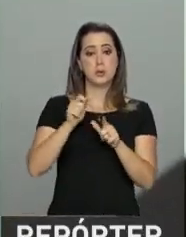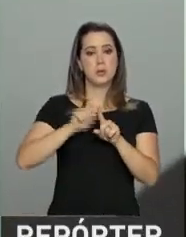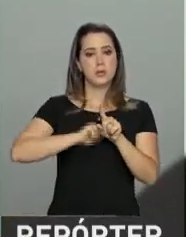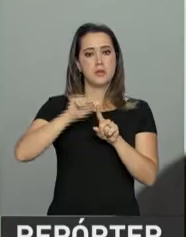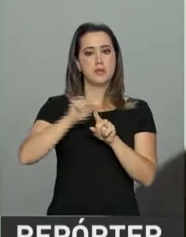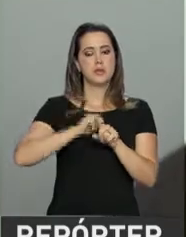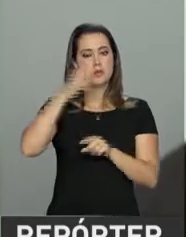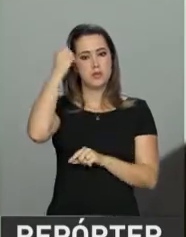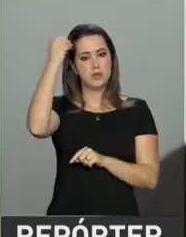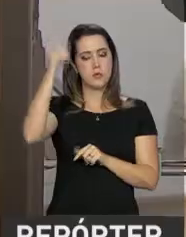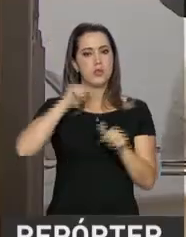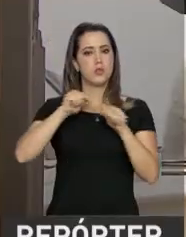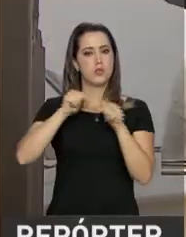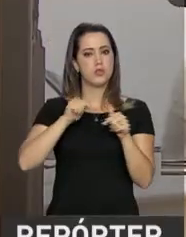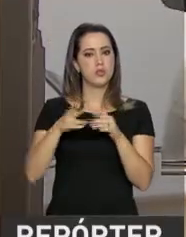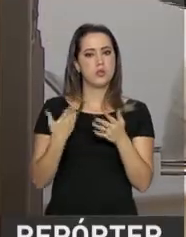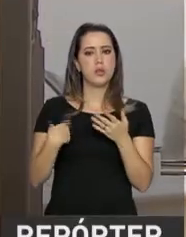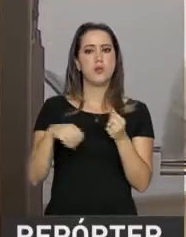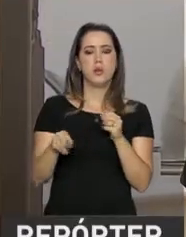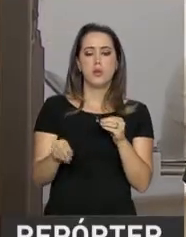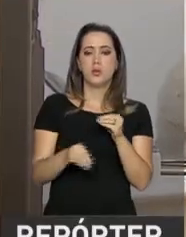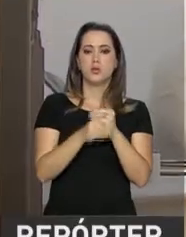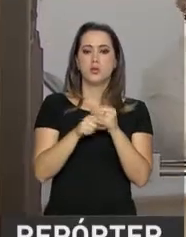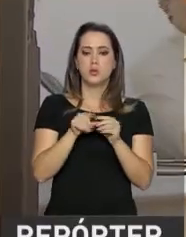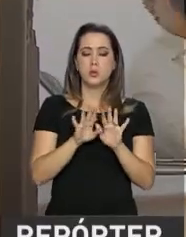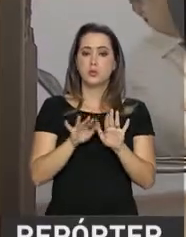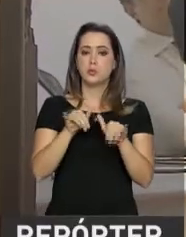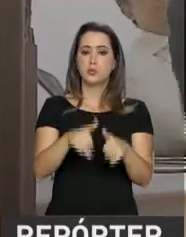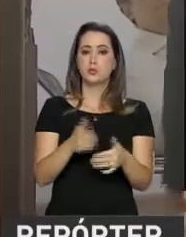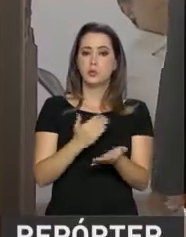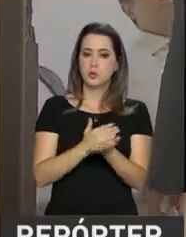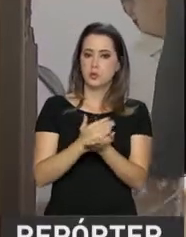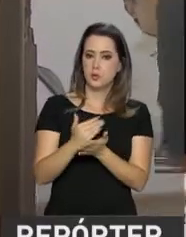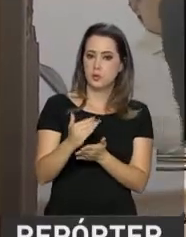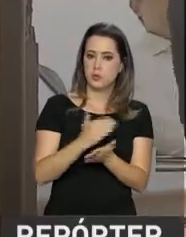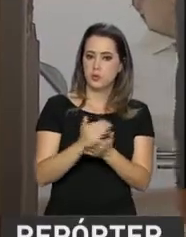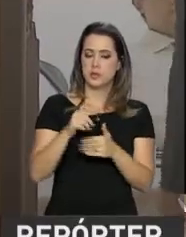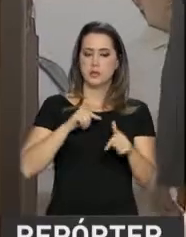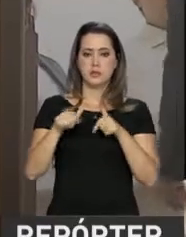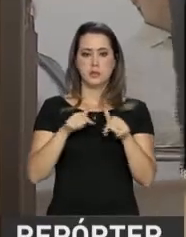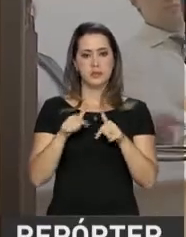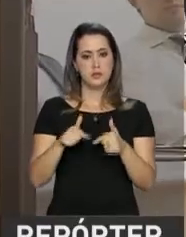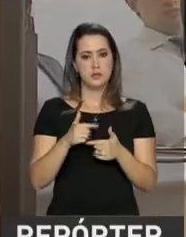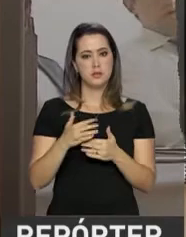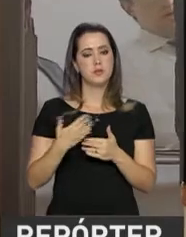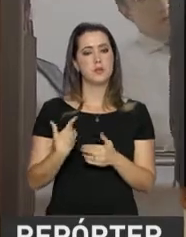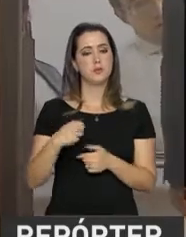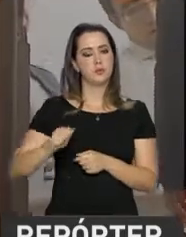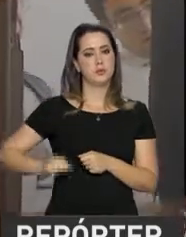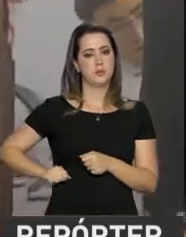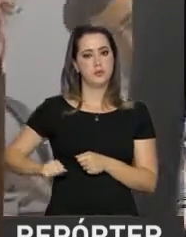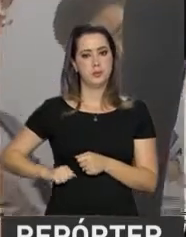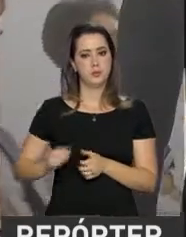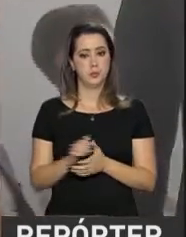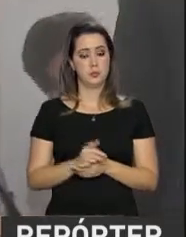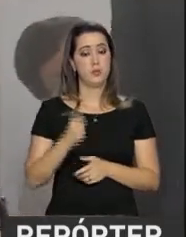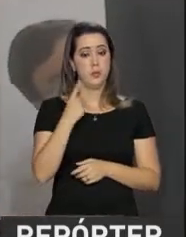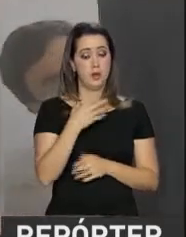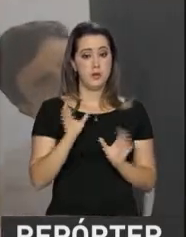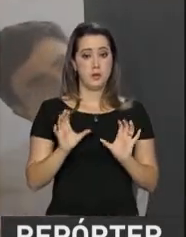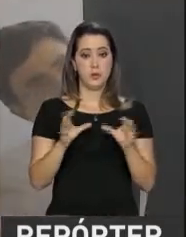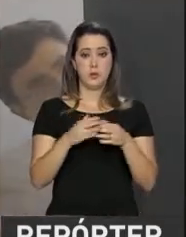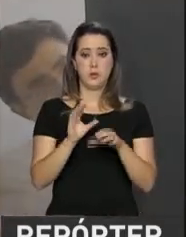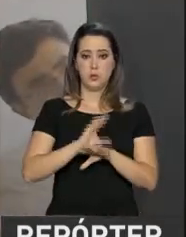de viagens e atividades complementares, para finalmente começar a exercer a carreira na diplomacia. Essa